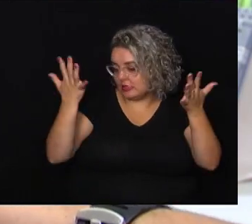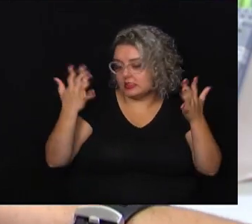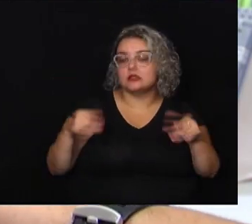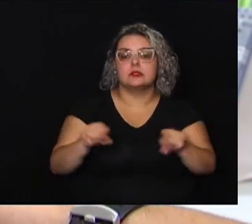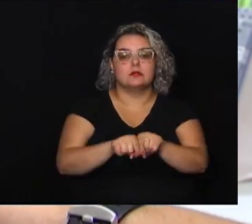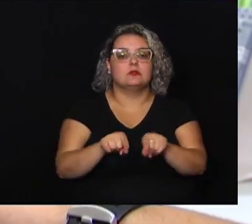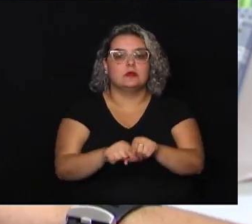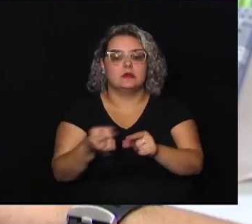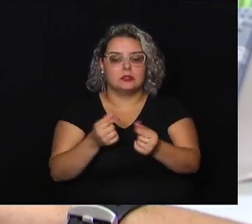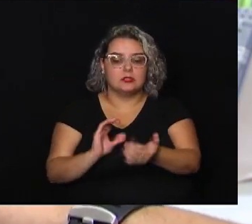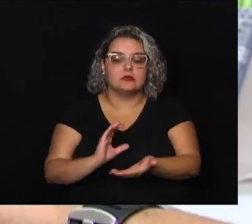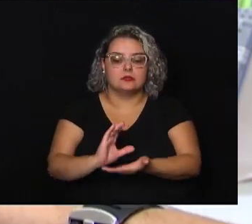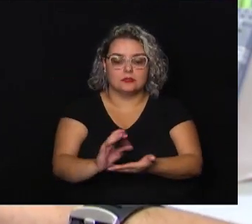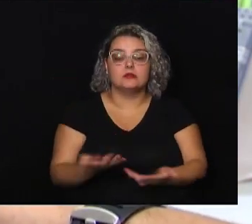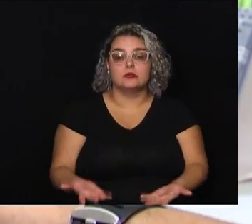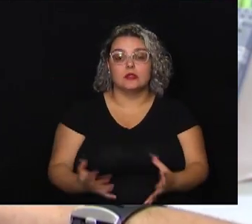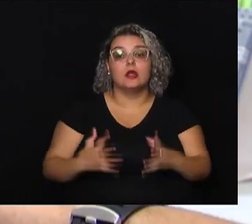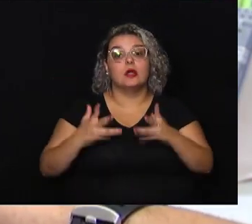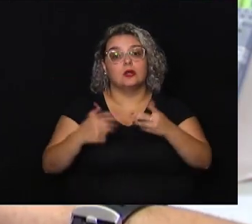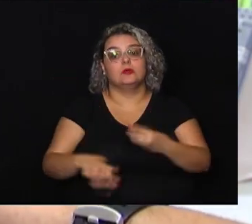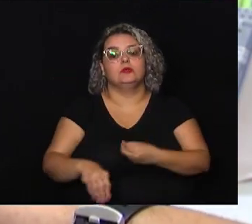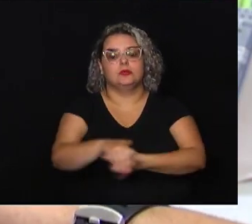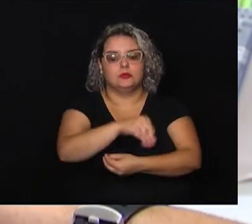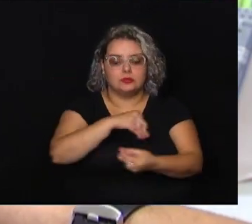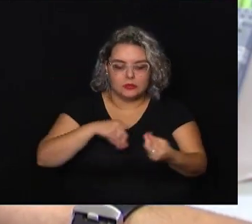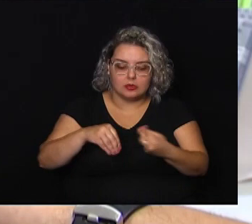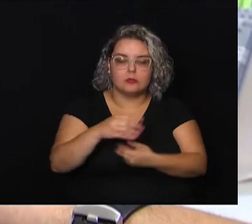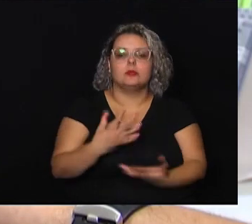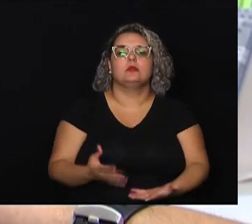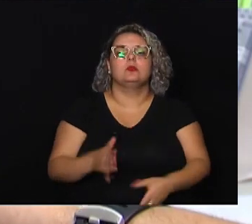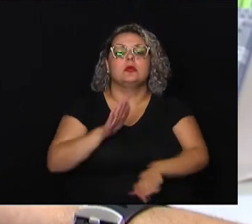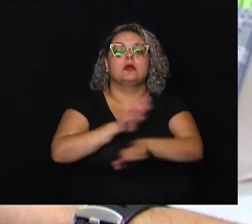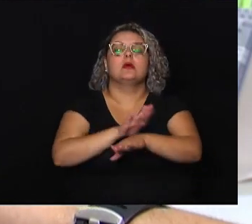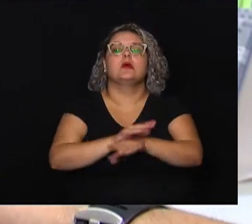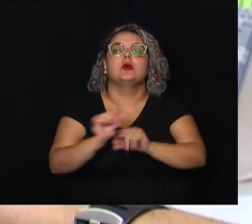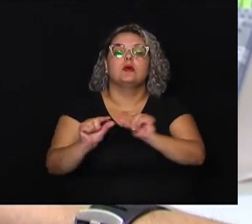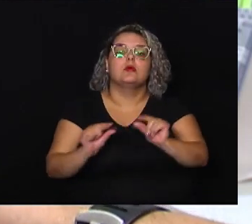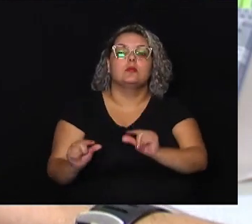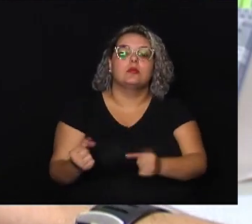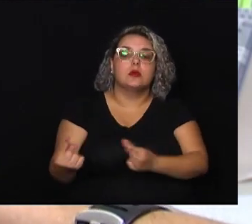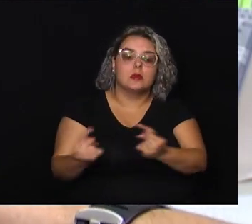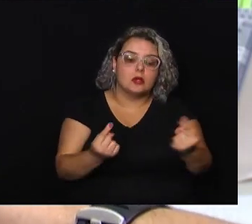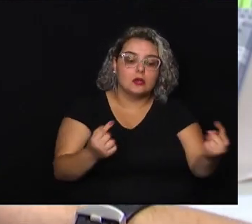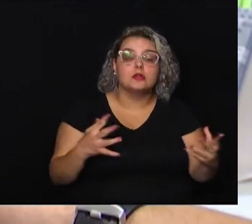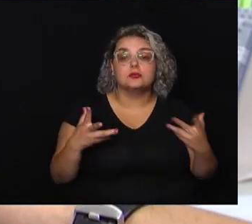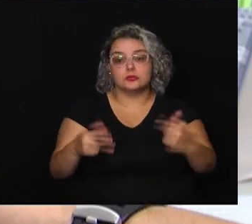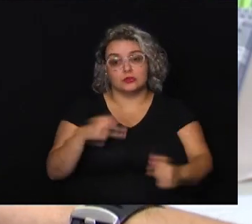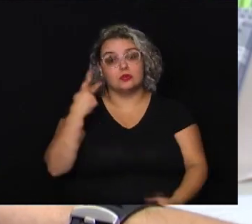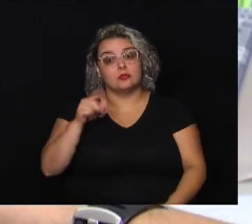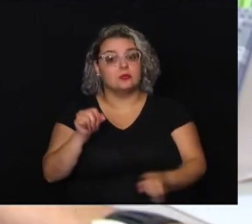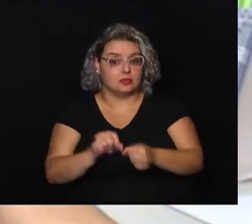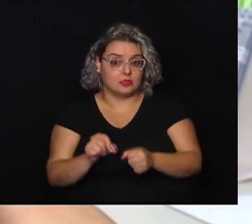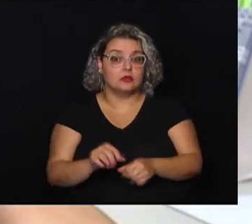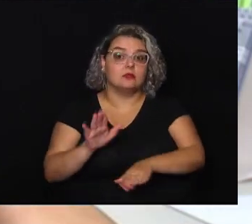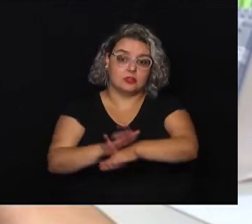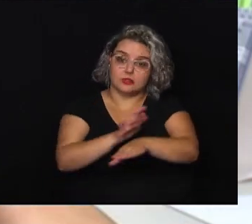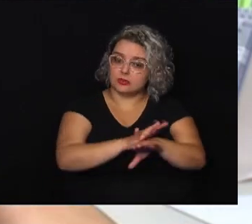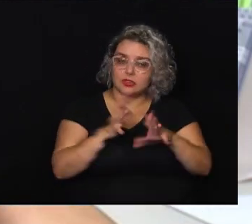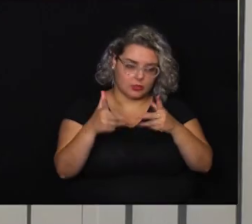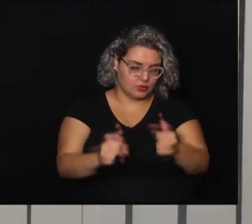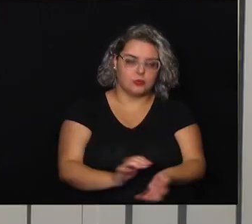também. Tá? Então isso aí tudo engloba essas partes para poder ajudar um pouquinho para cada um. Se todos os vereadores fizerem isso daí, vai ajudar todos.